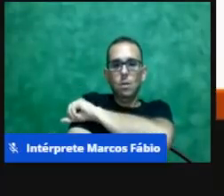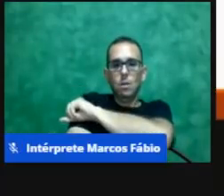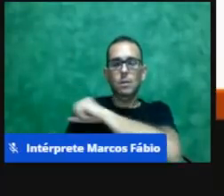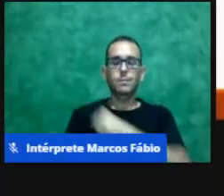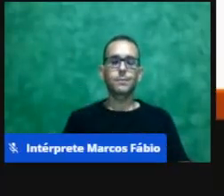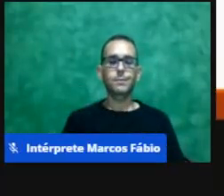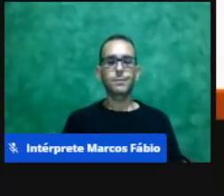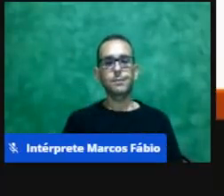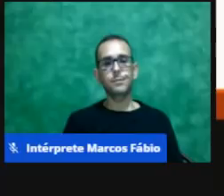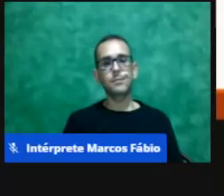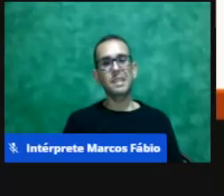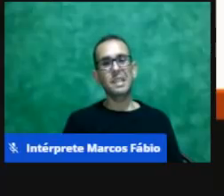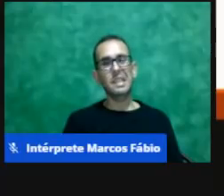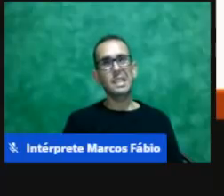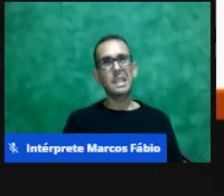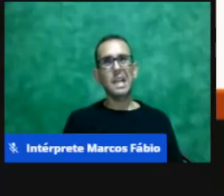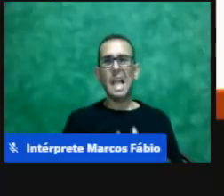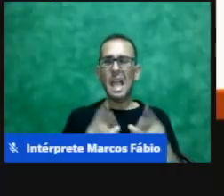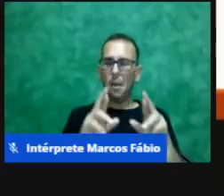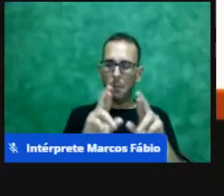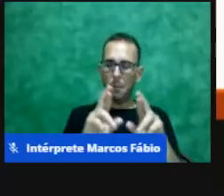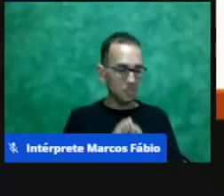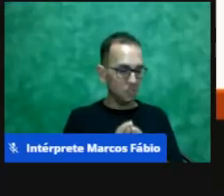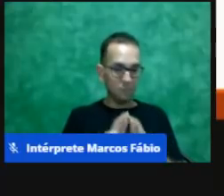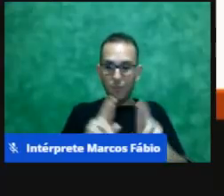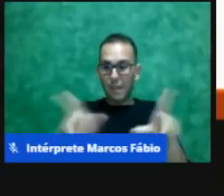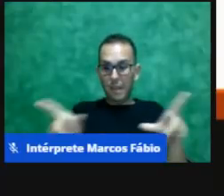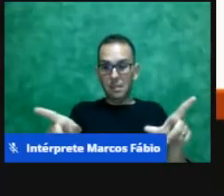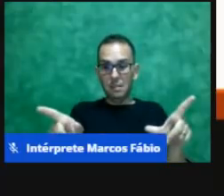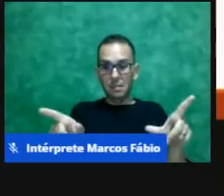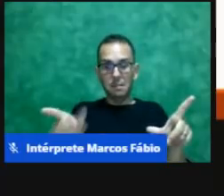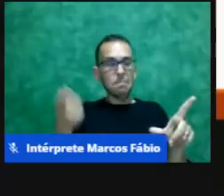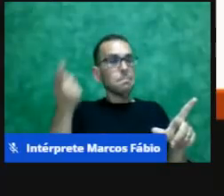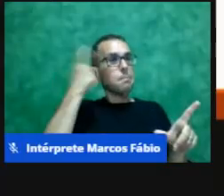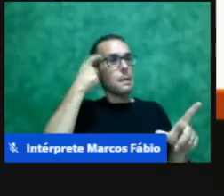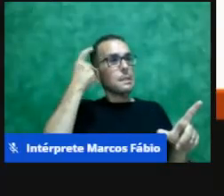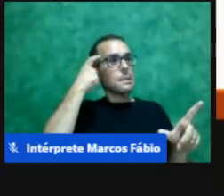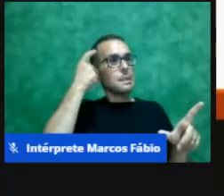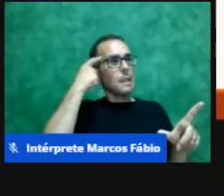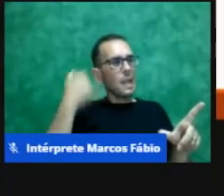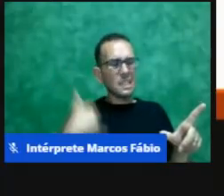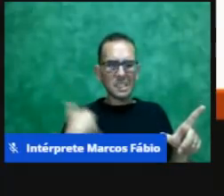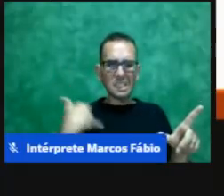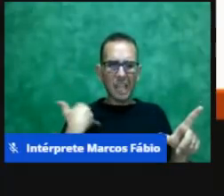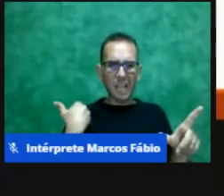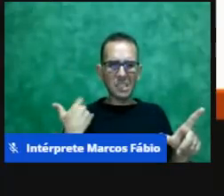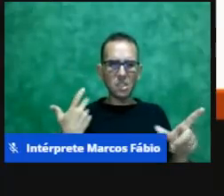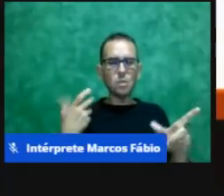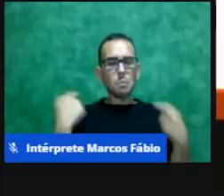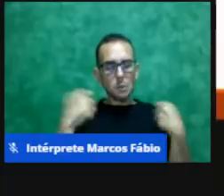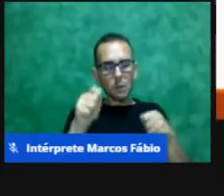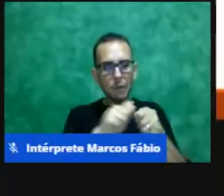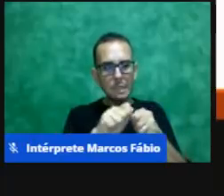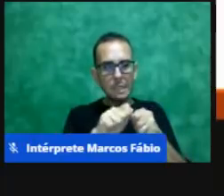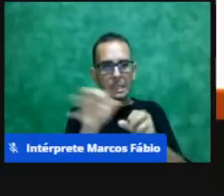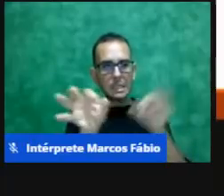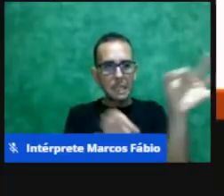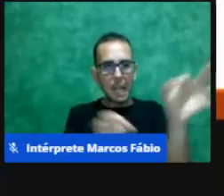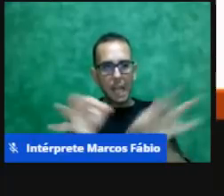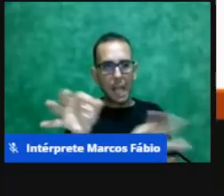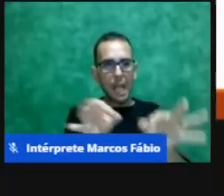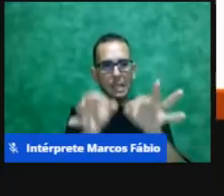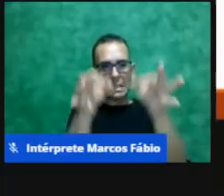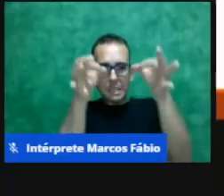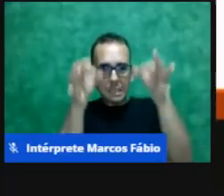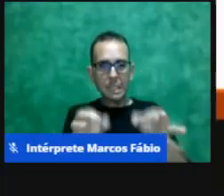Então, assim, é uma discrepância de idade muito grande, então a gente tem que imaginar e deixar muito bem feito